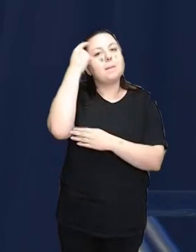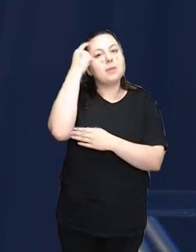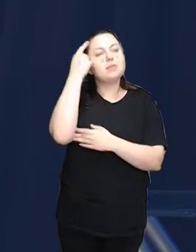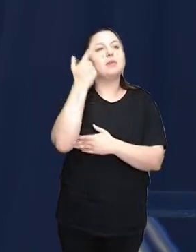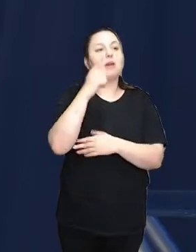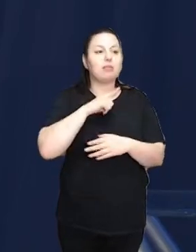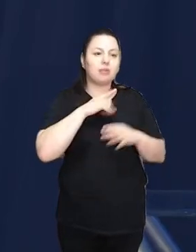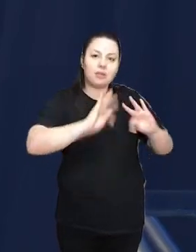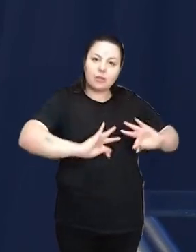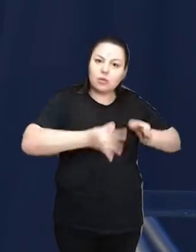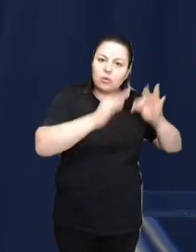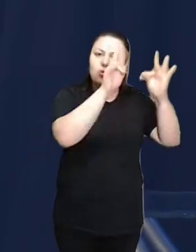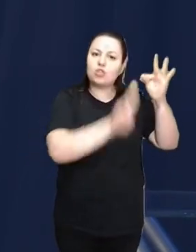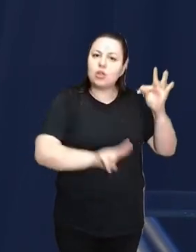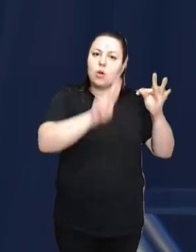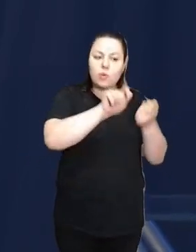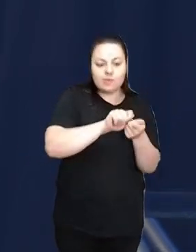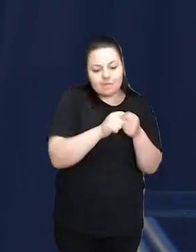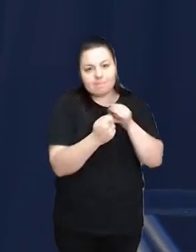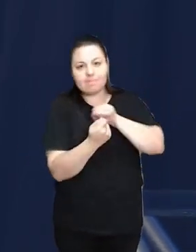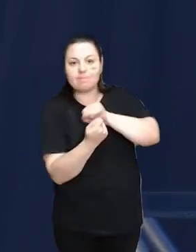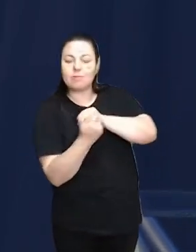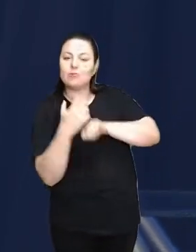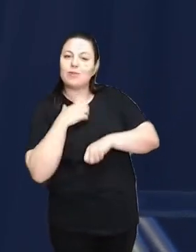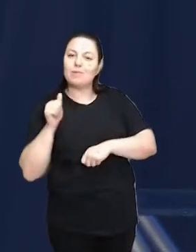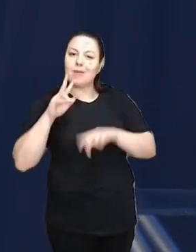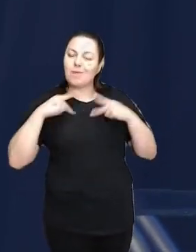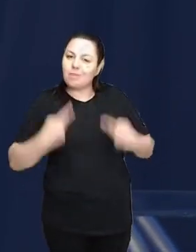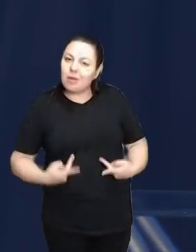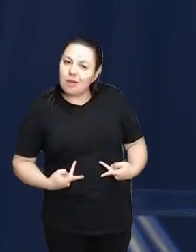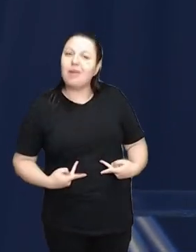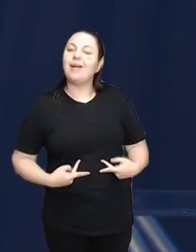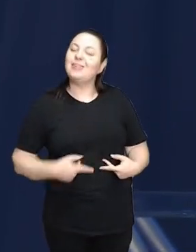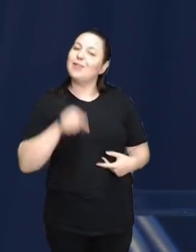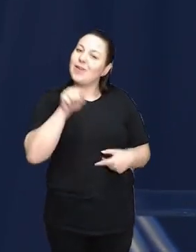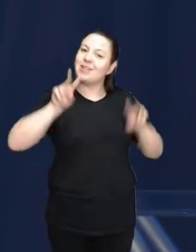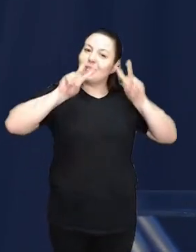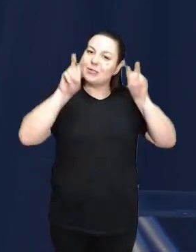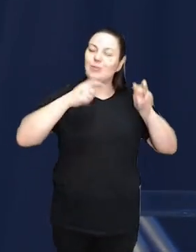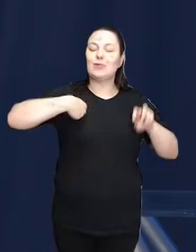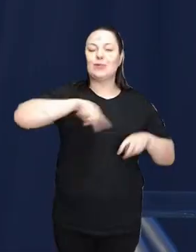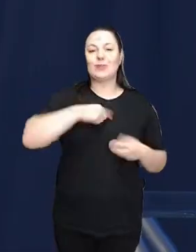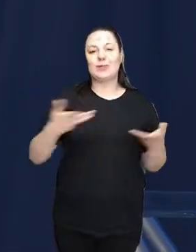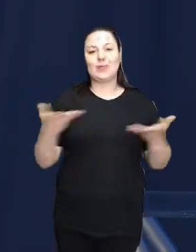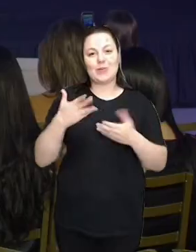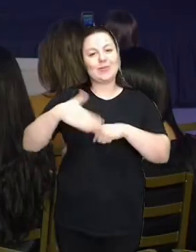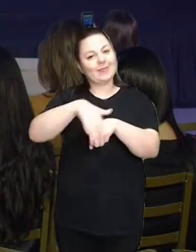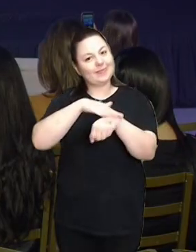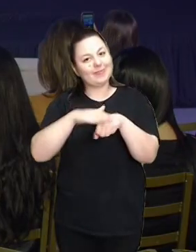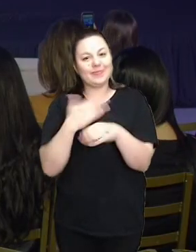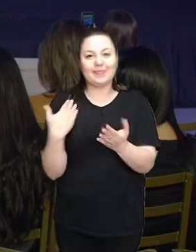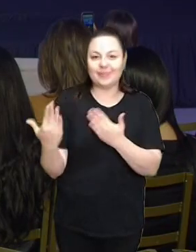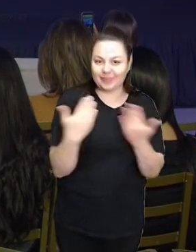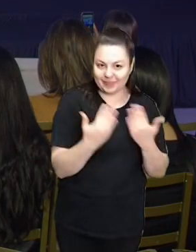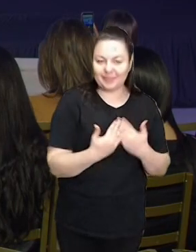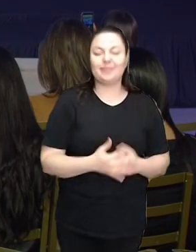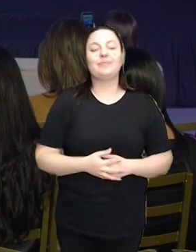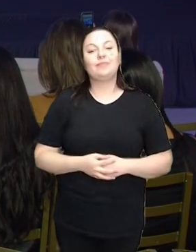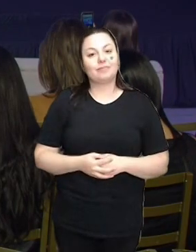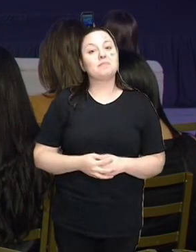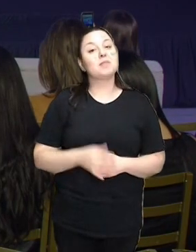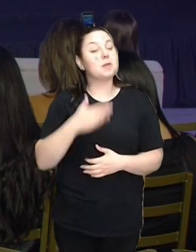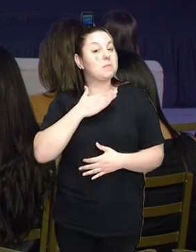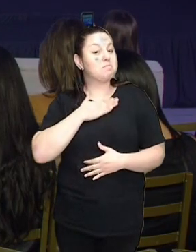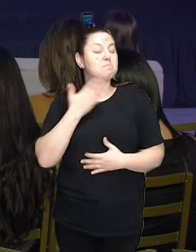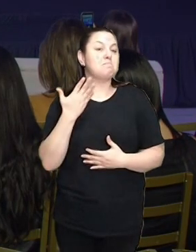e da internet. Então, vai ser muito esse papo que a gente vai fazer hoje, tá bom? Então, minha ideia é começar